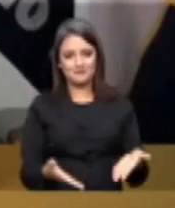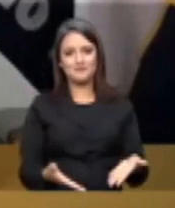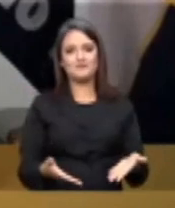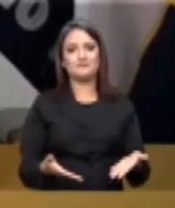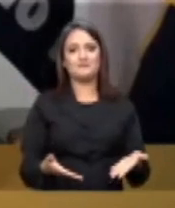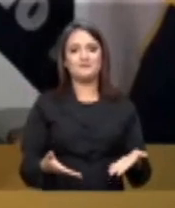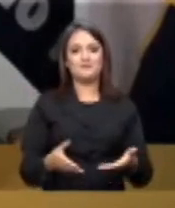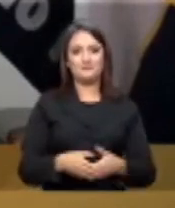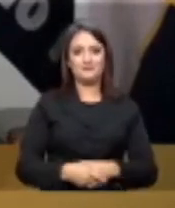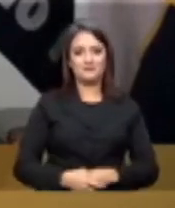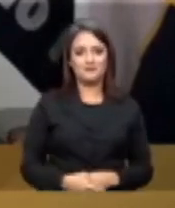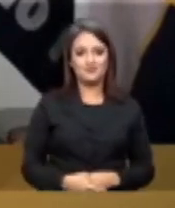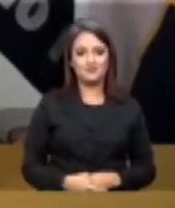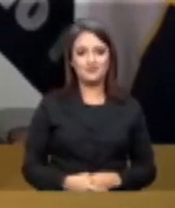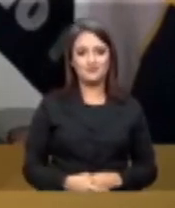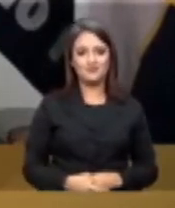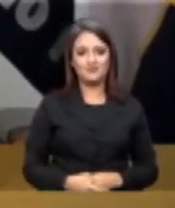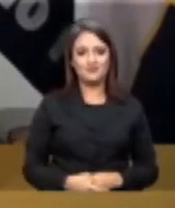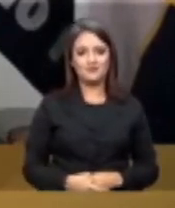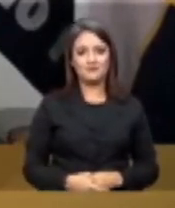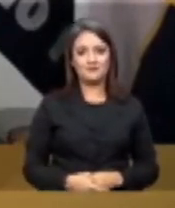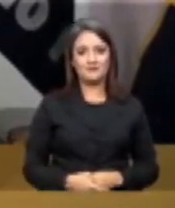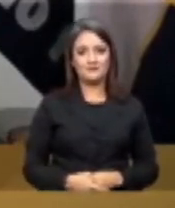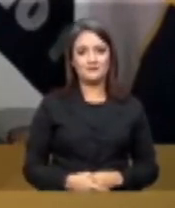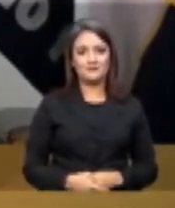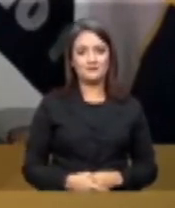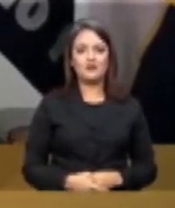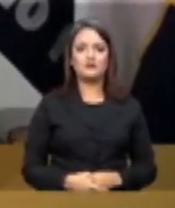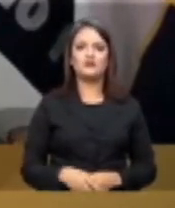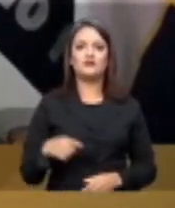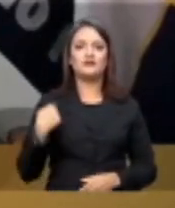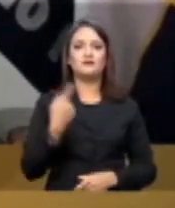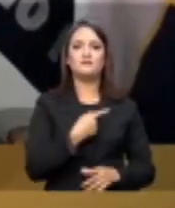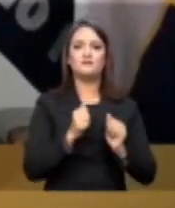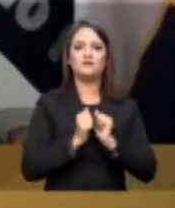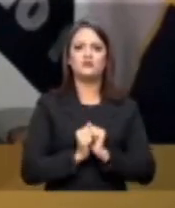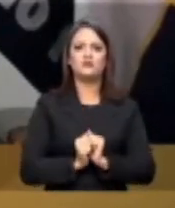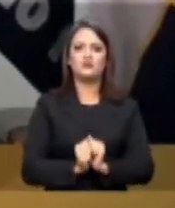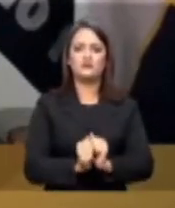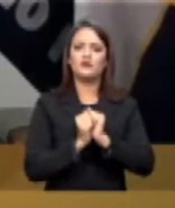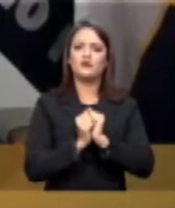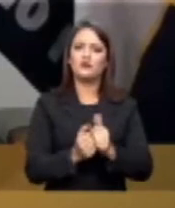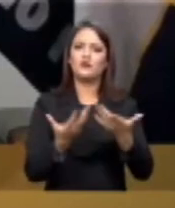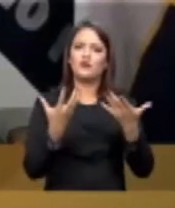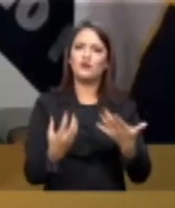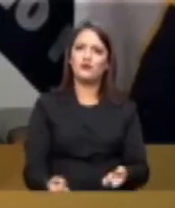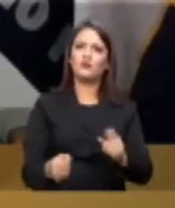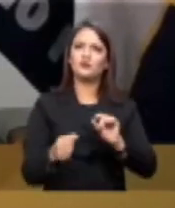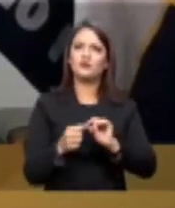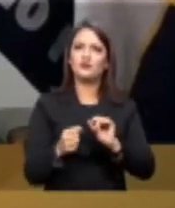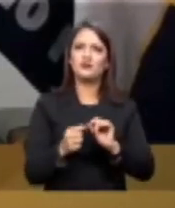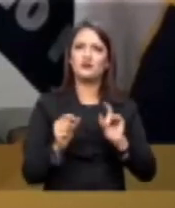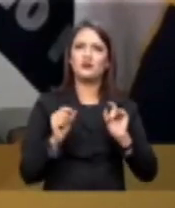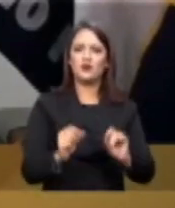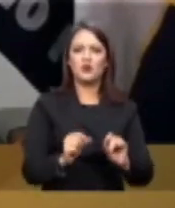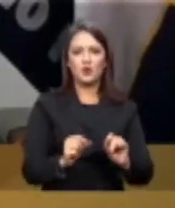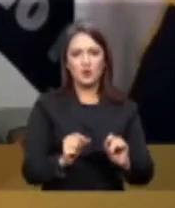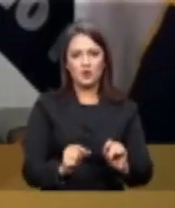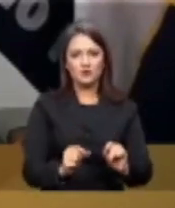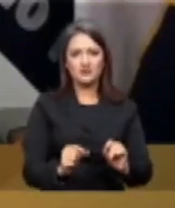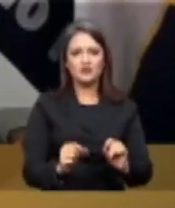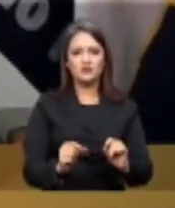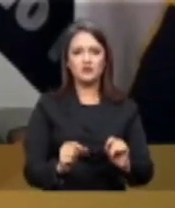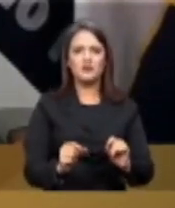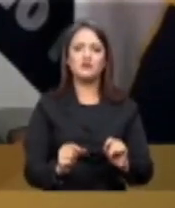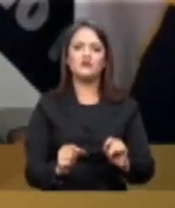presentes, minhas senhoras e meus senhores, vamos juntos fazer este exercício do coração, pois só o